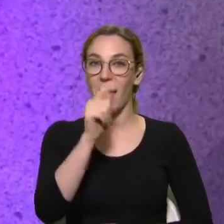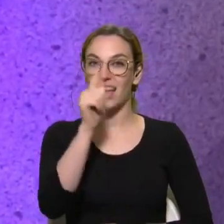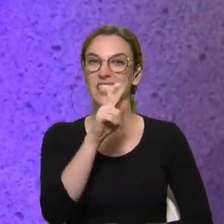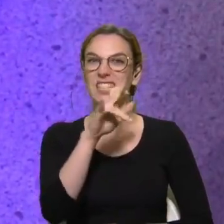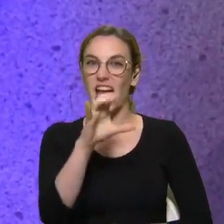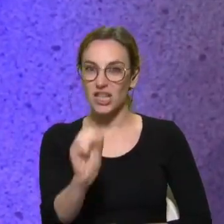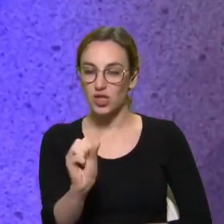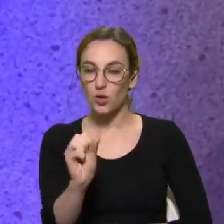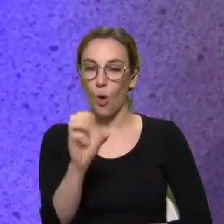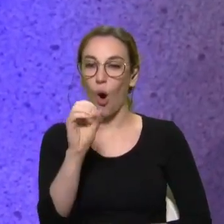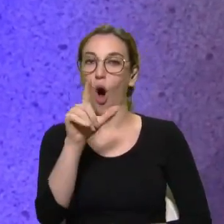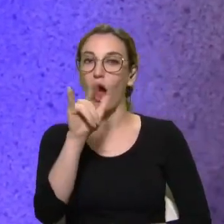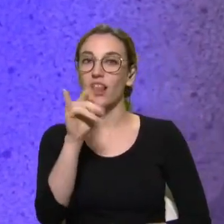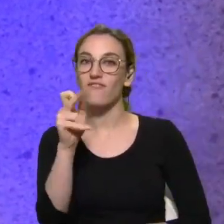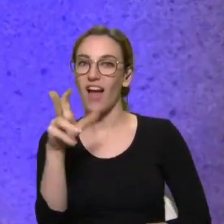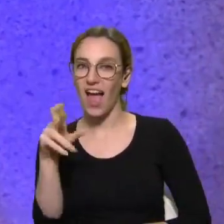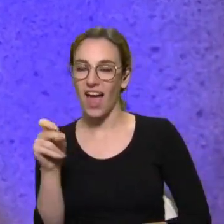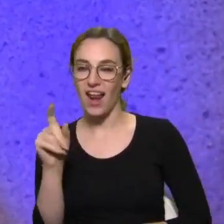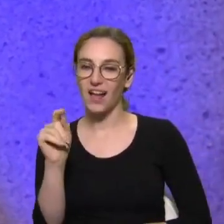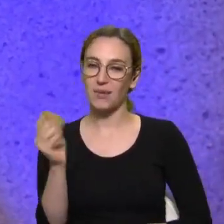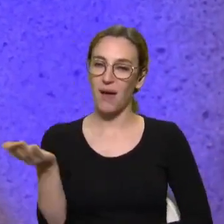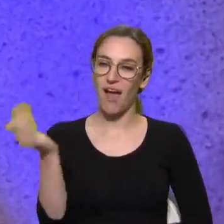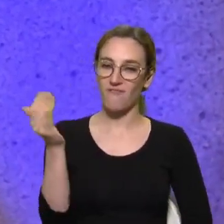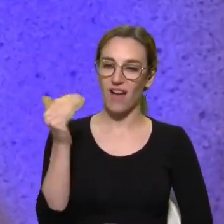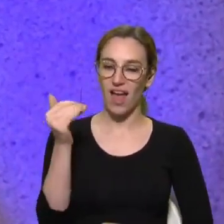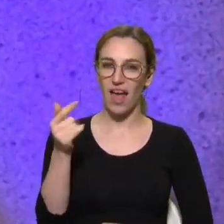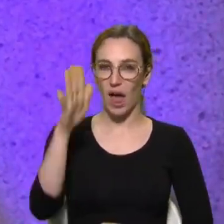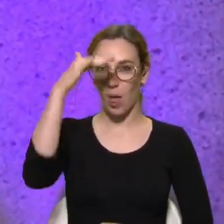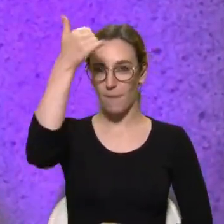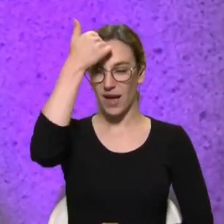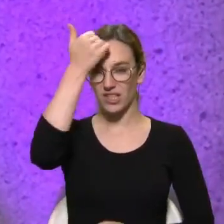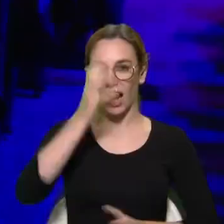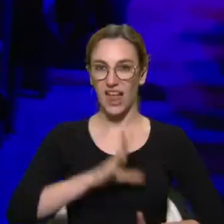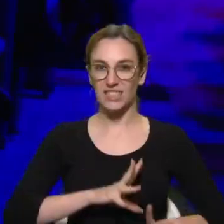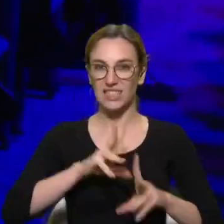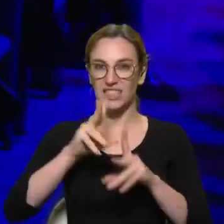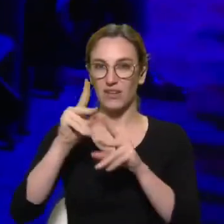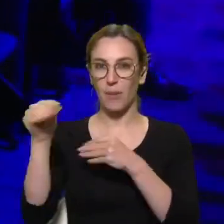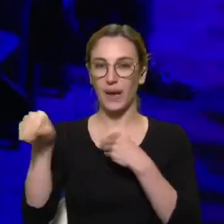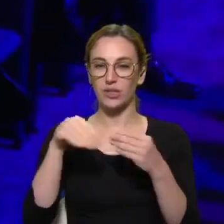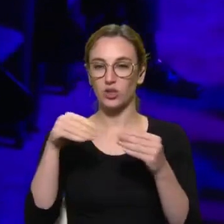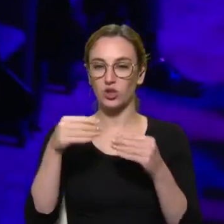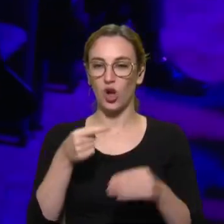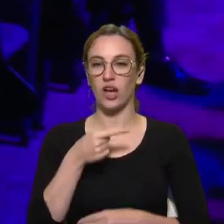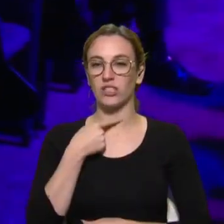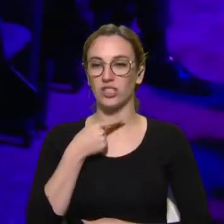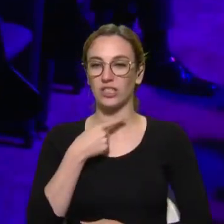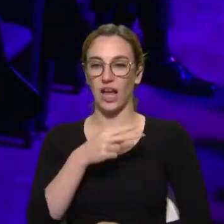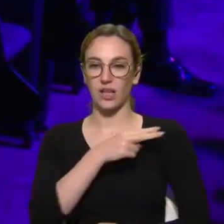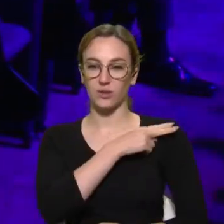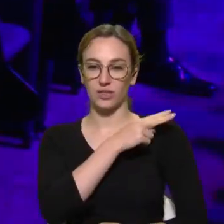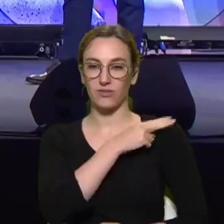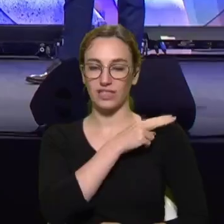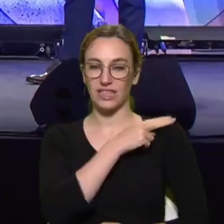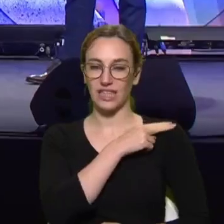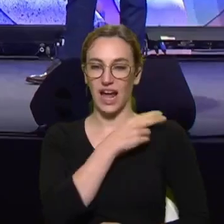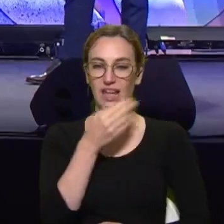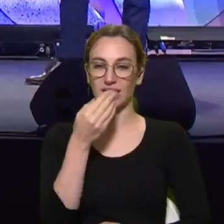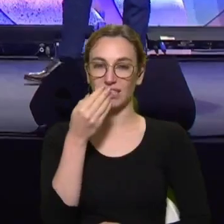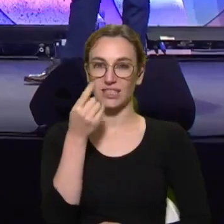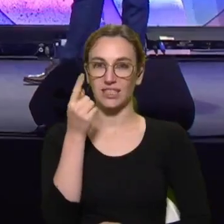Oliveira. Que vem também a palco, mestrado em desenvolvimento de jogos digitais da Universidade de Aveiro,